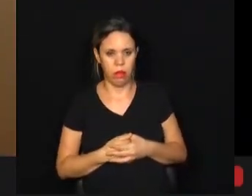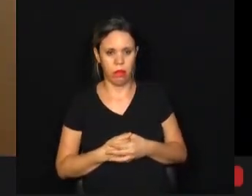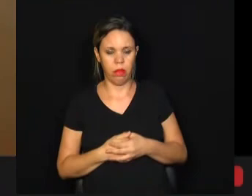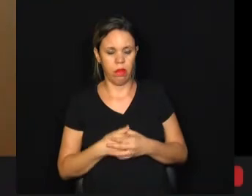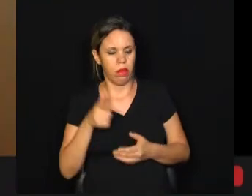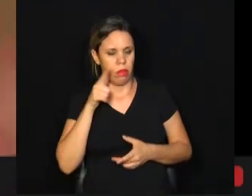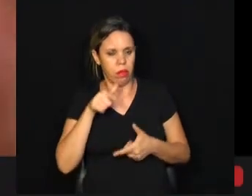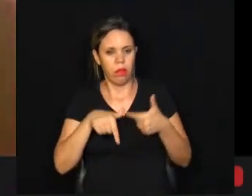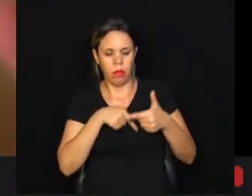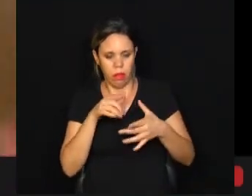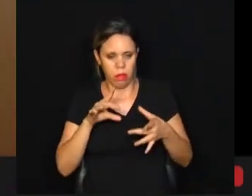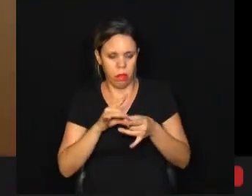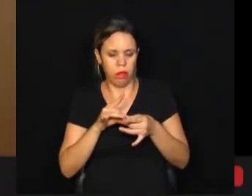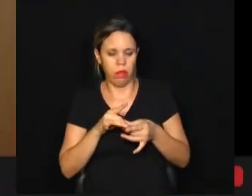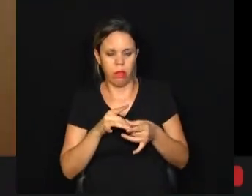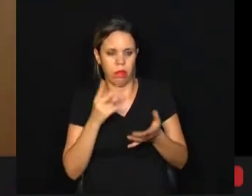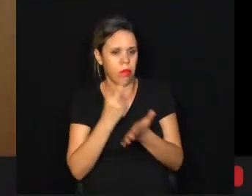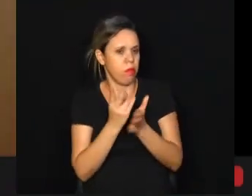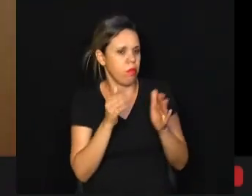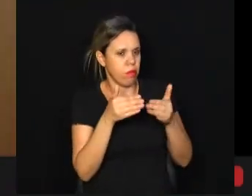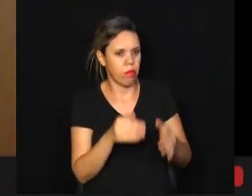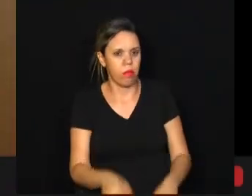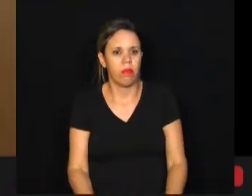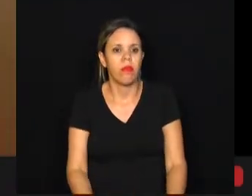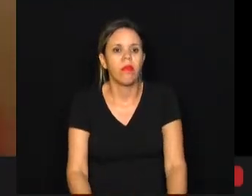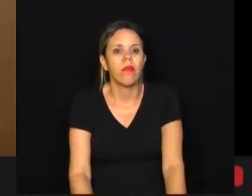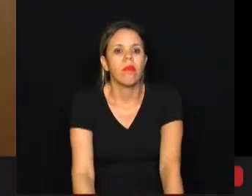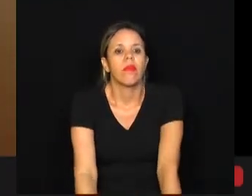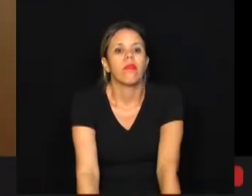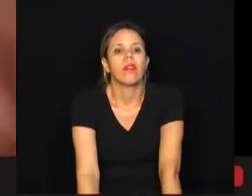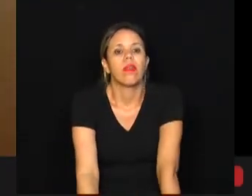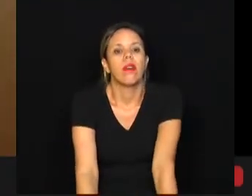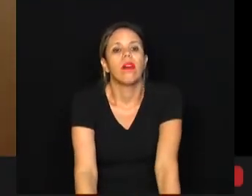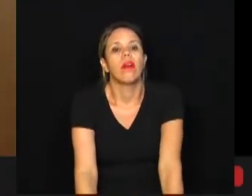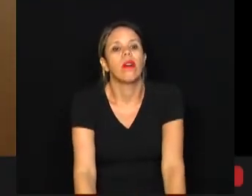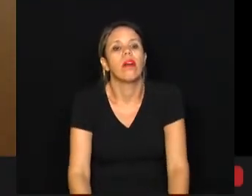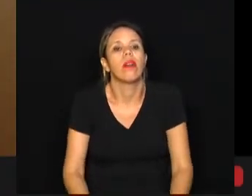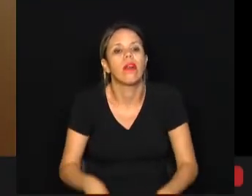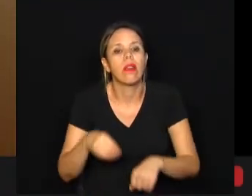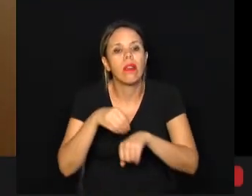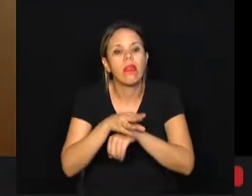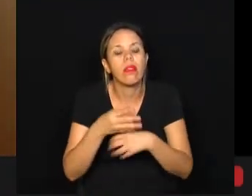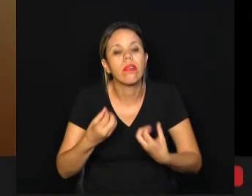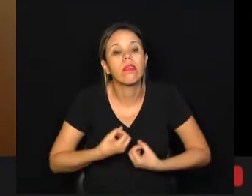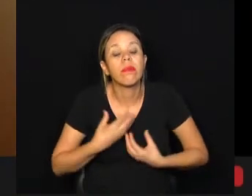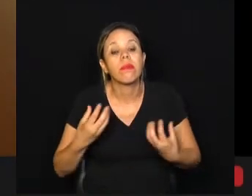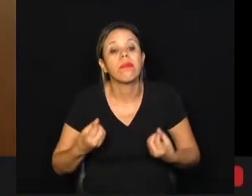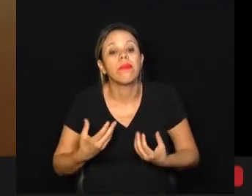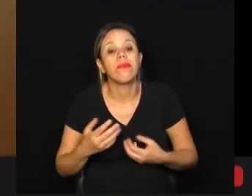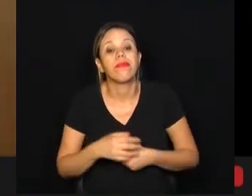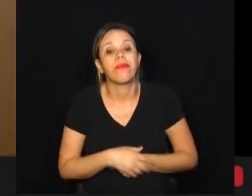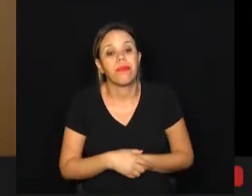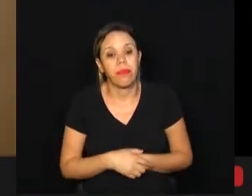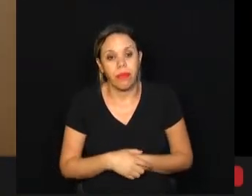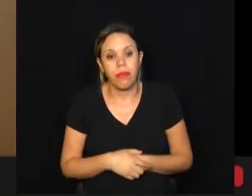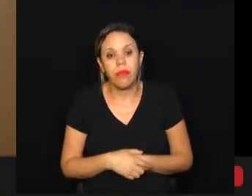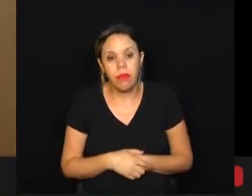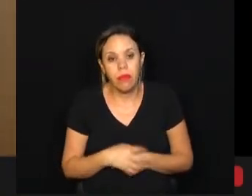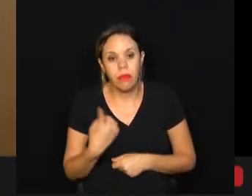trabalhar junto, vai todo mundo na mesma direção. Então, eu queria só trazer esses dados assim, para que a gente saiba